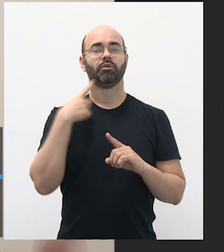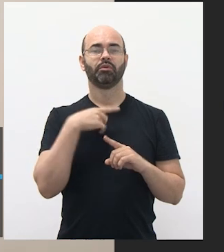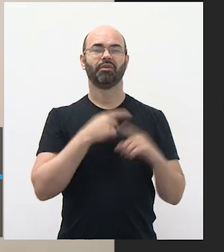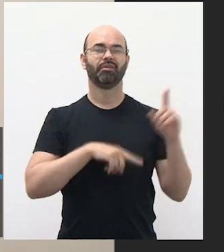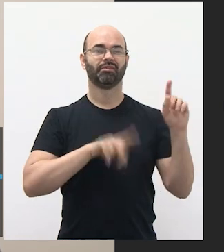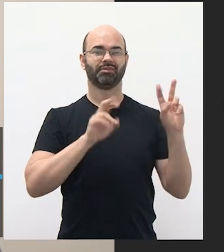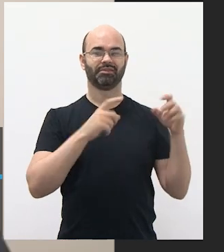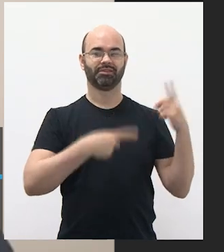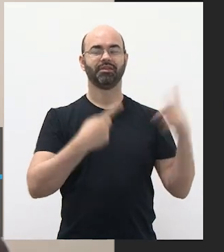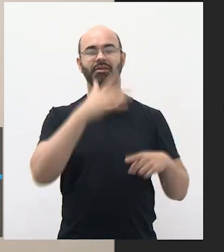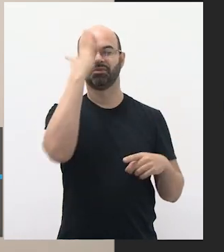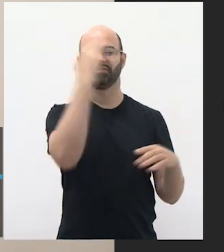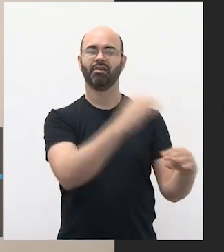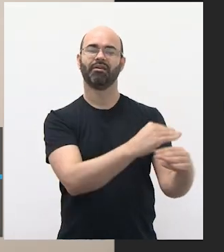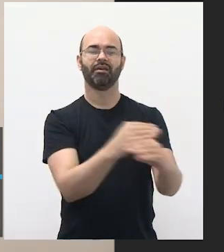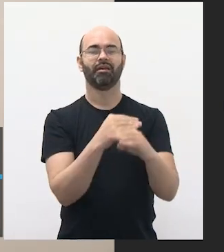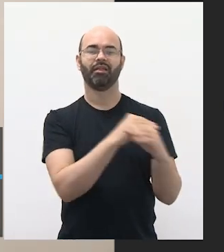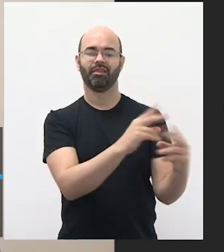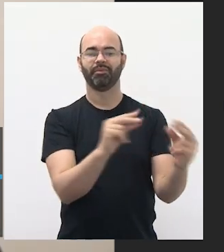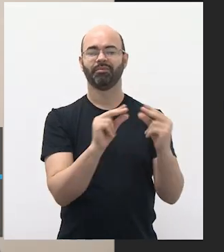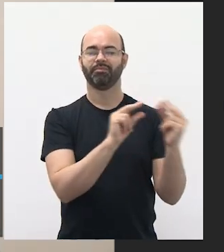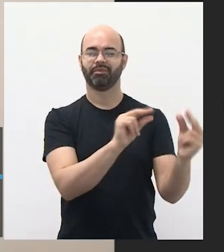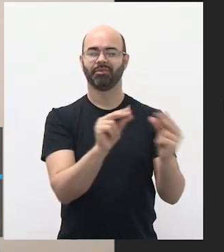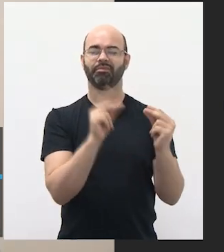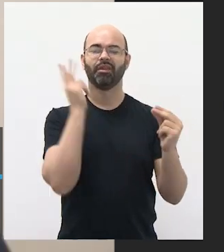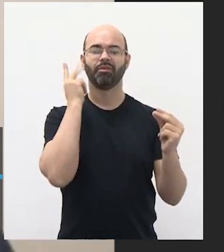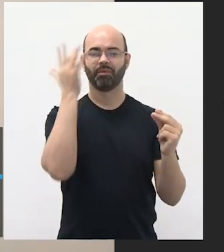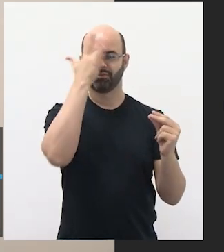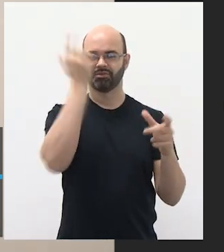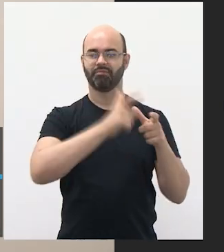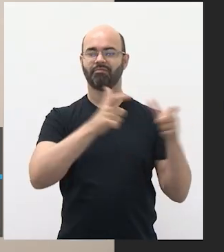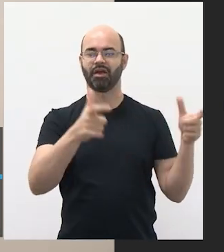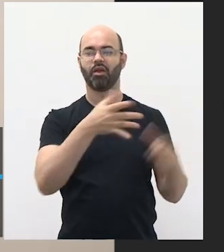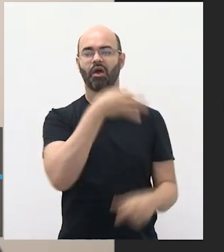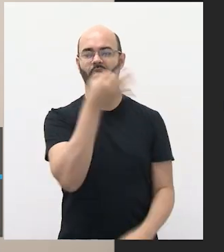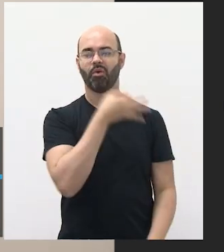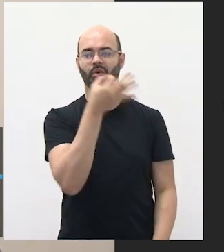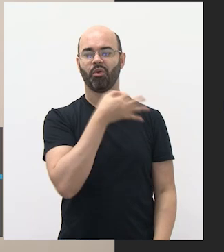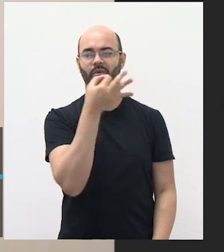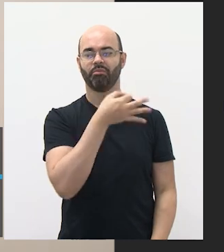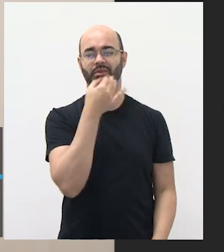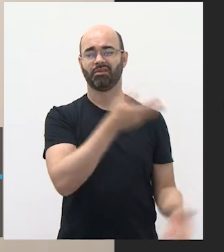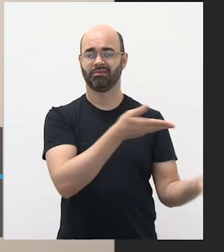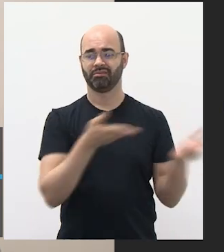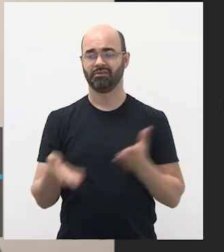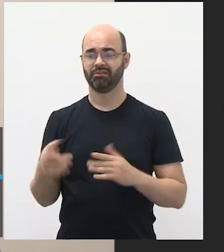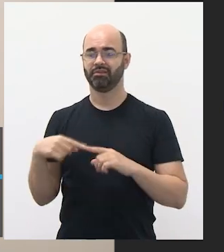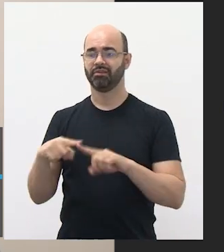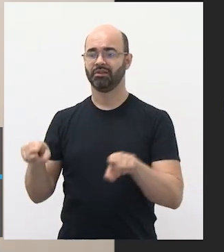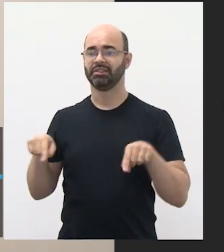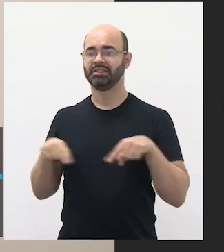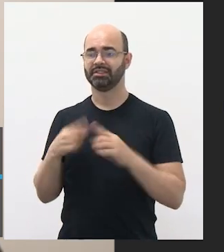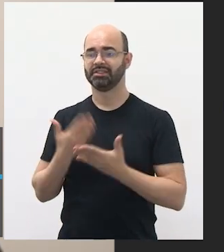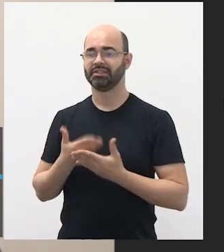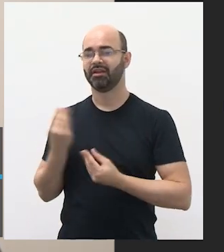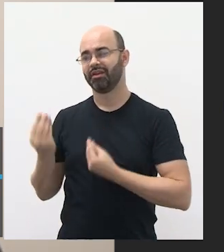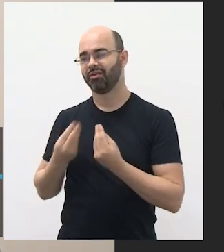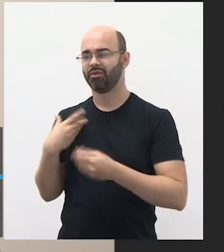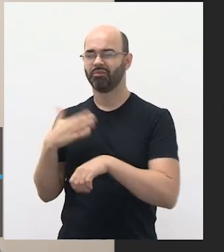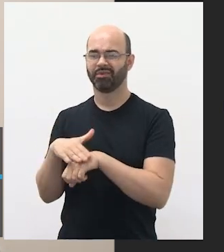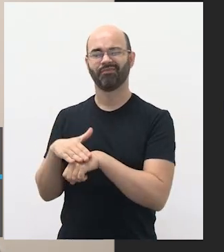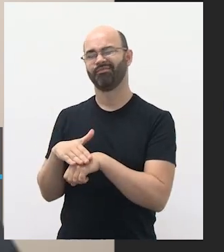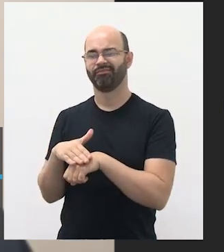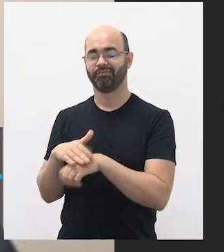do senso comum para a sala de aula. E até para nós, professores, né? Nosso grande desafio é entender esse